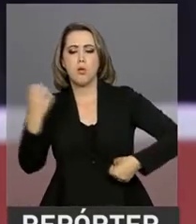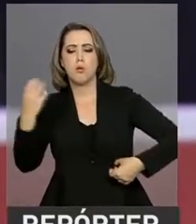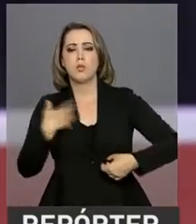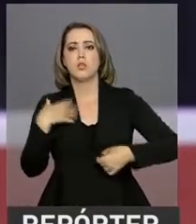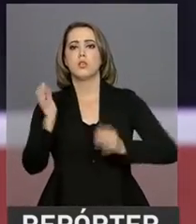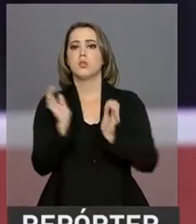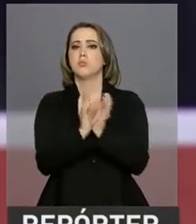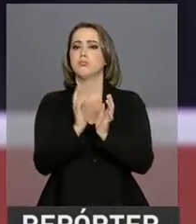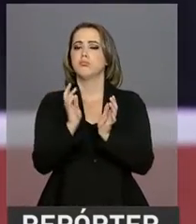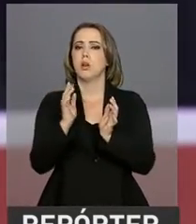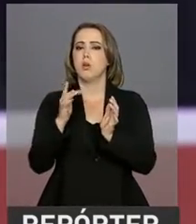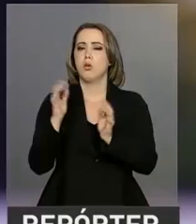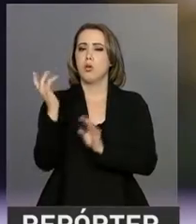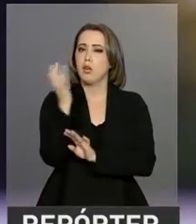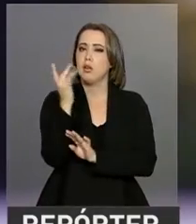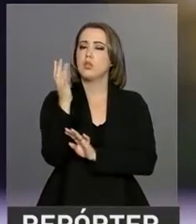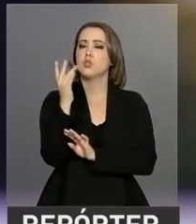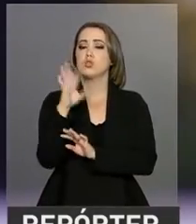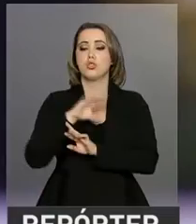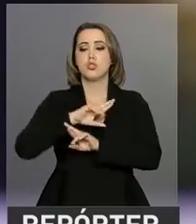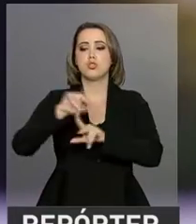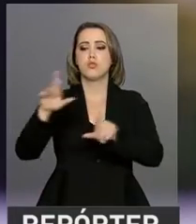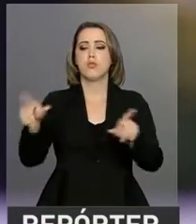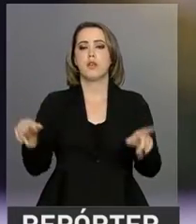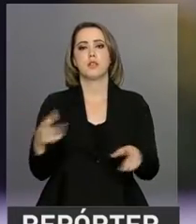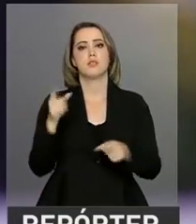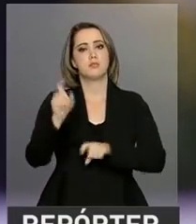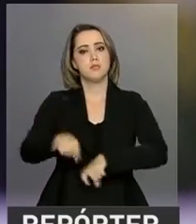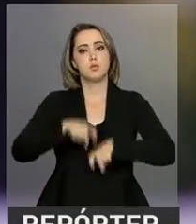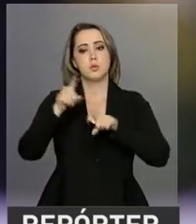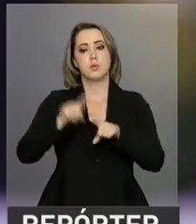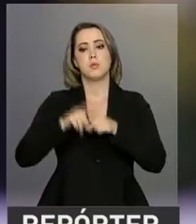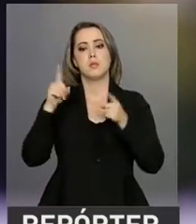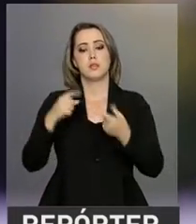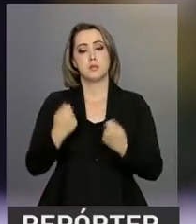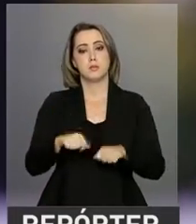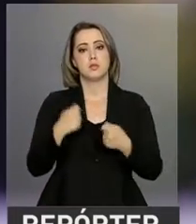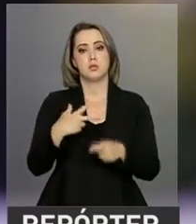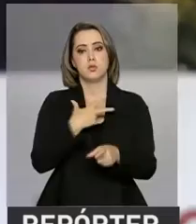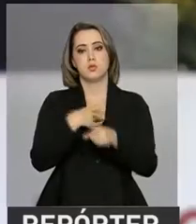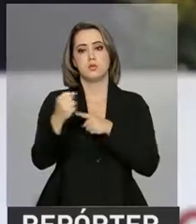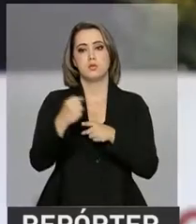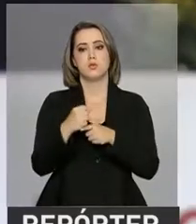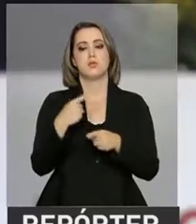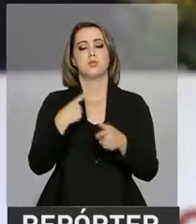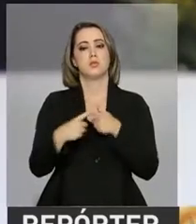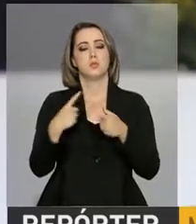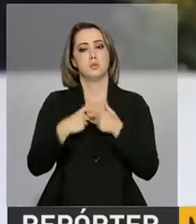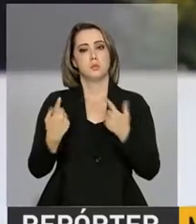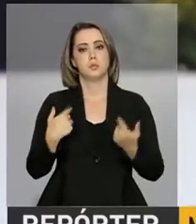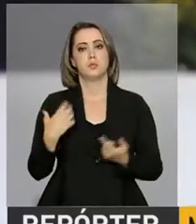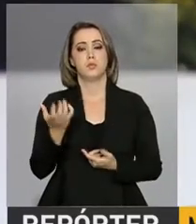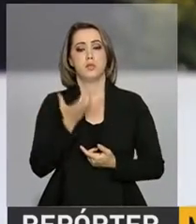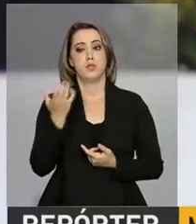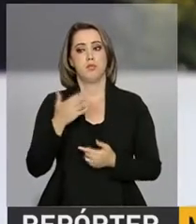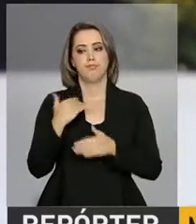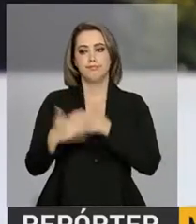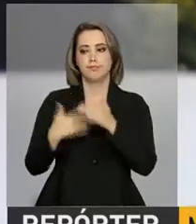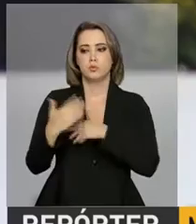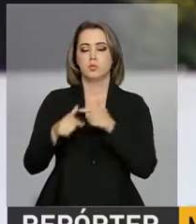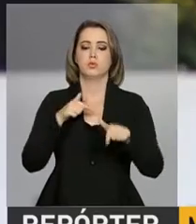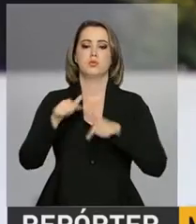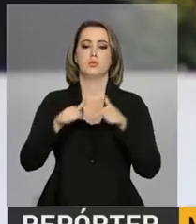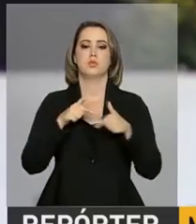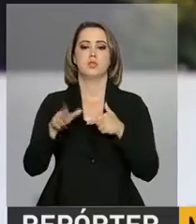e tira o sustento da família mas a agricultora precisou superar o preconceito eu queria desenvolver um trabalho que já